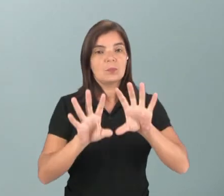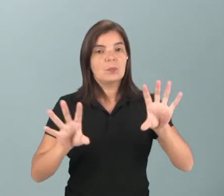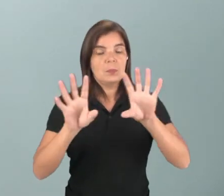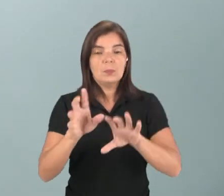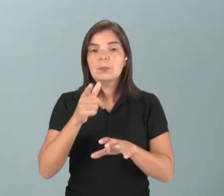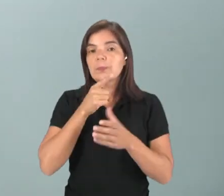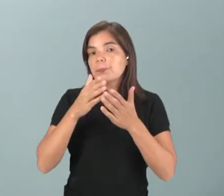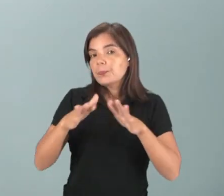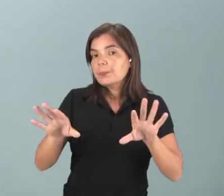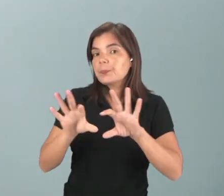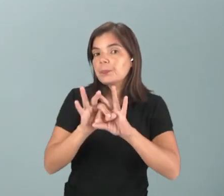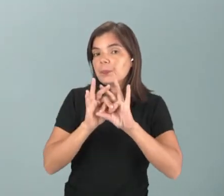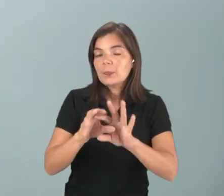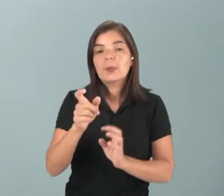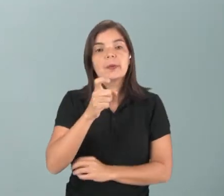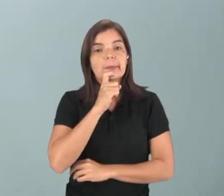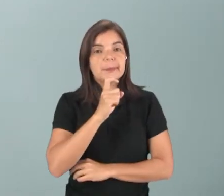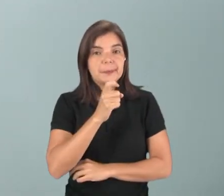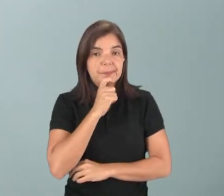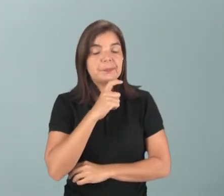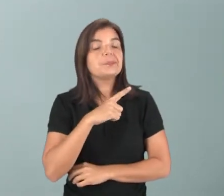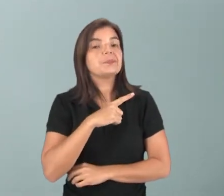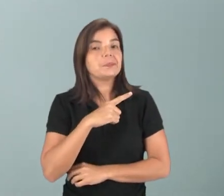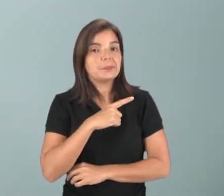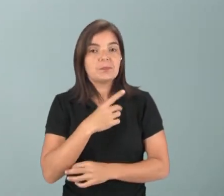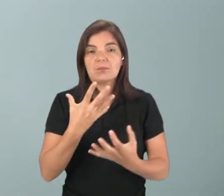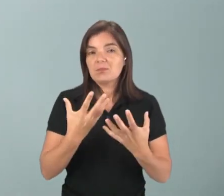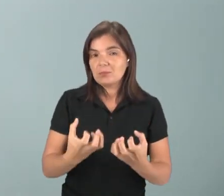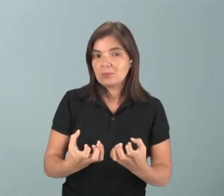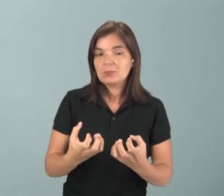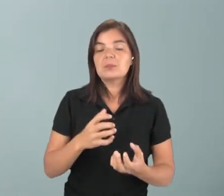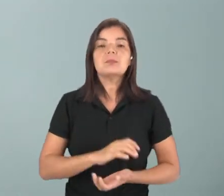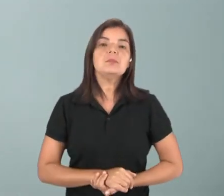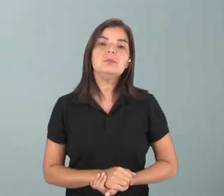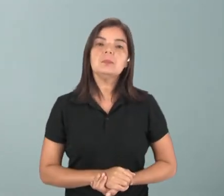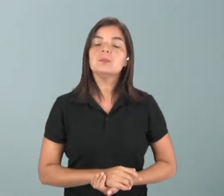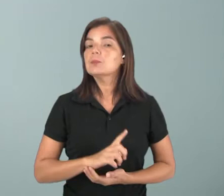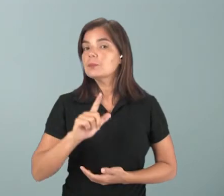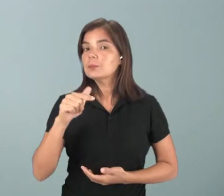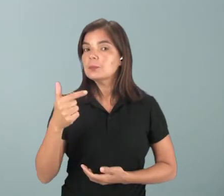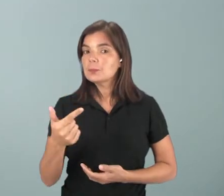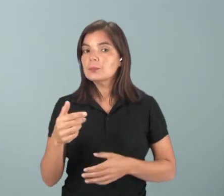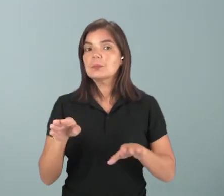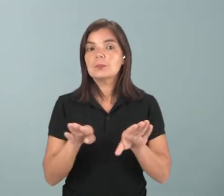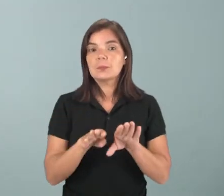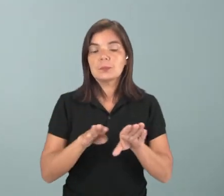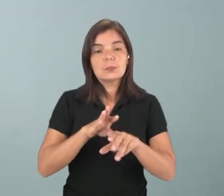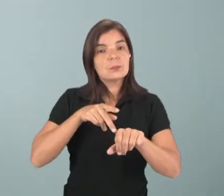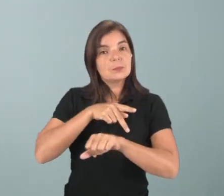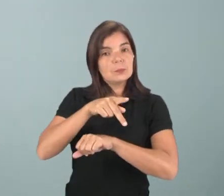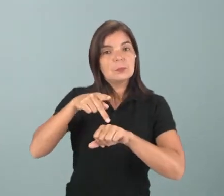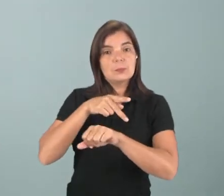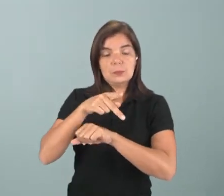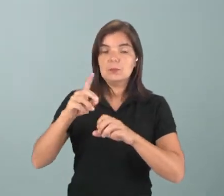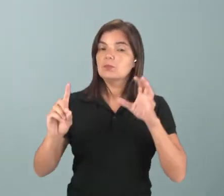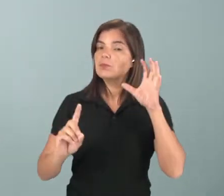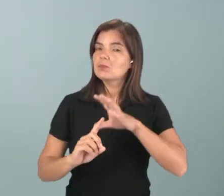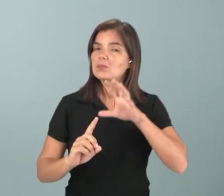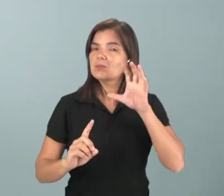oceânicas frias, eles tendem a ser mais frios e secos, tá? Enquanto que países que estão sob